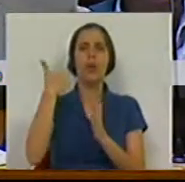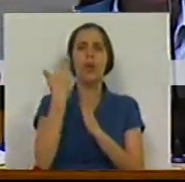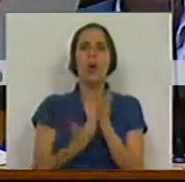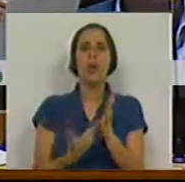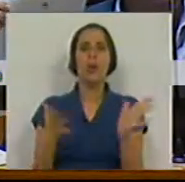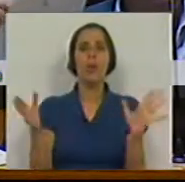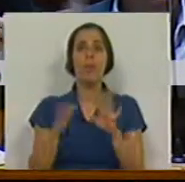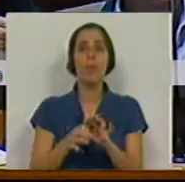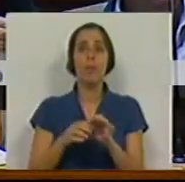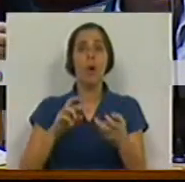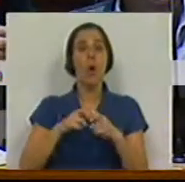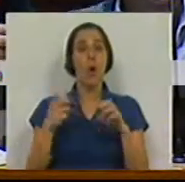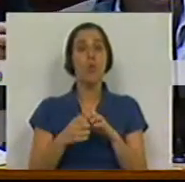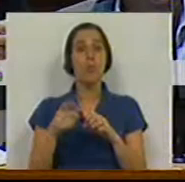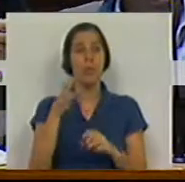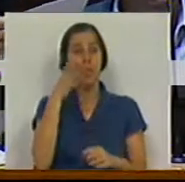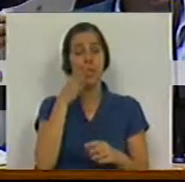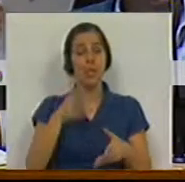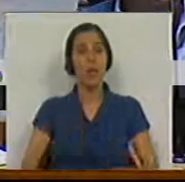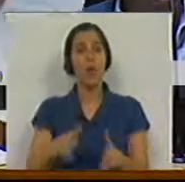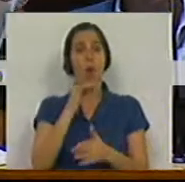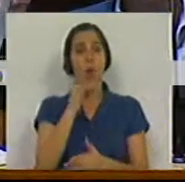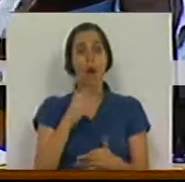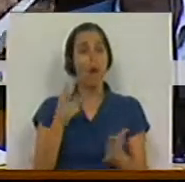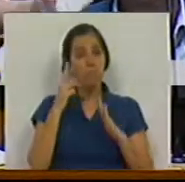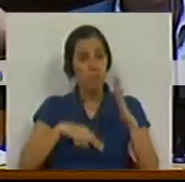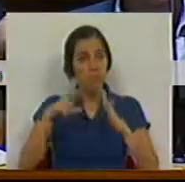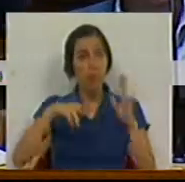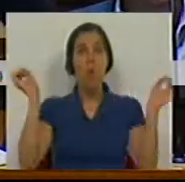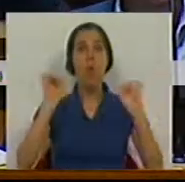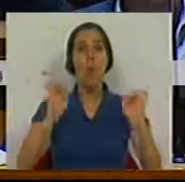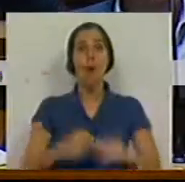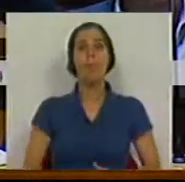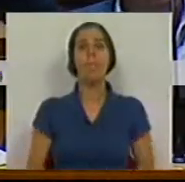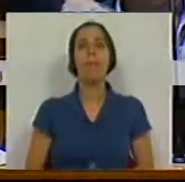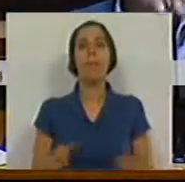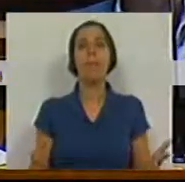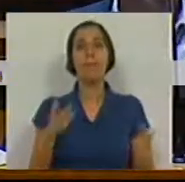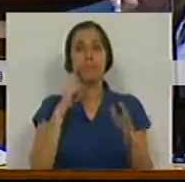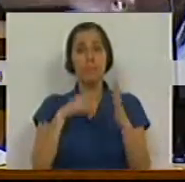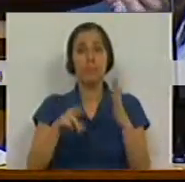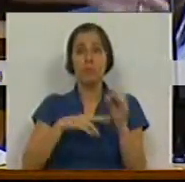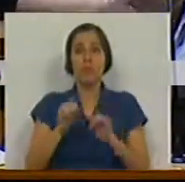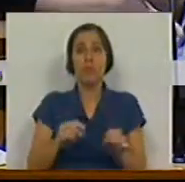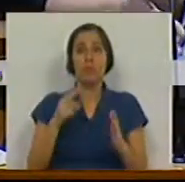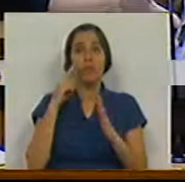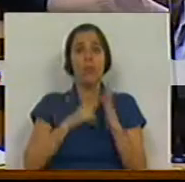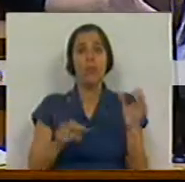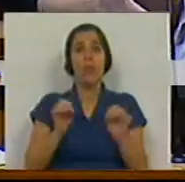resolução relativamente aos problemas que identifica na Via Férrea do Algarve e não encontrei. Não encontramos, não está